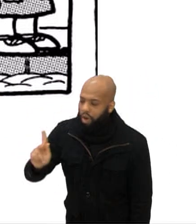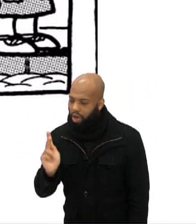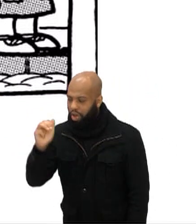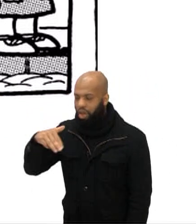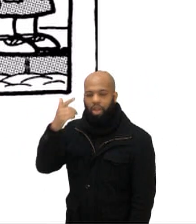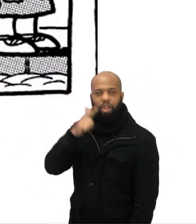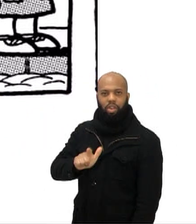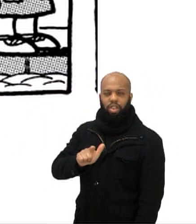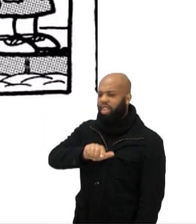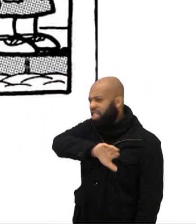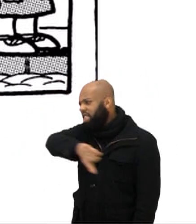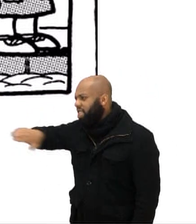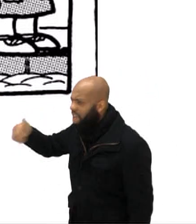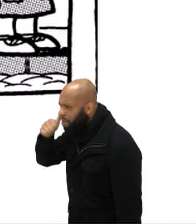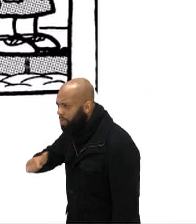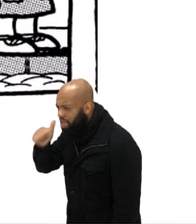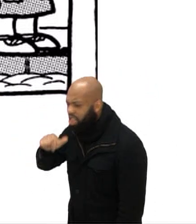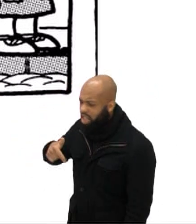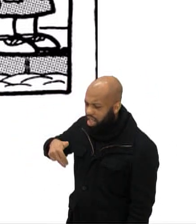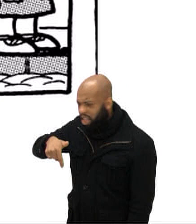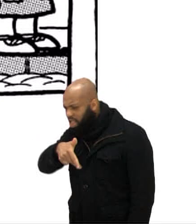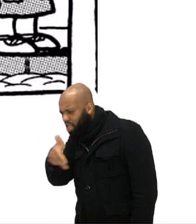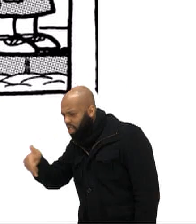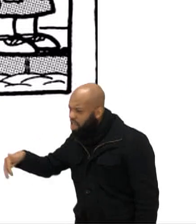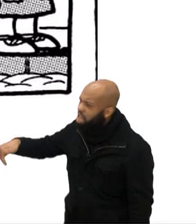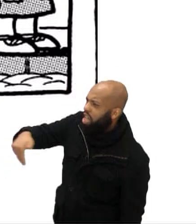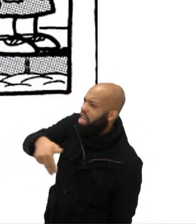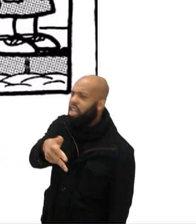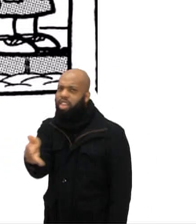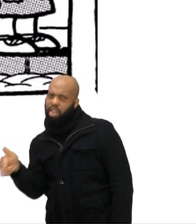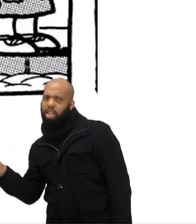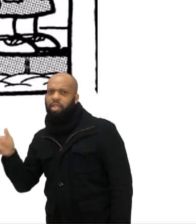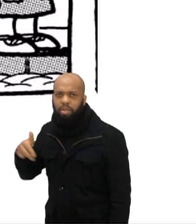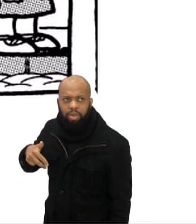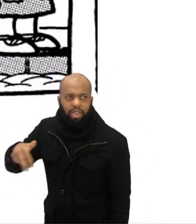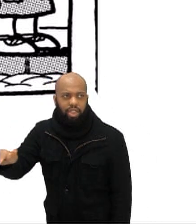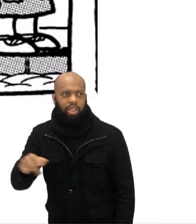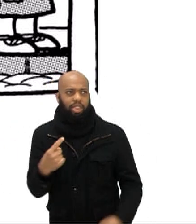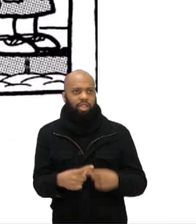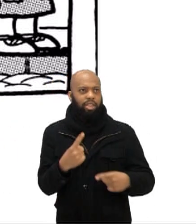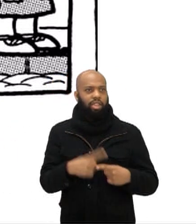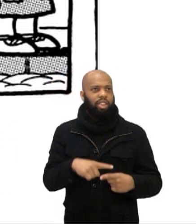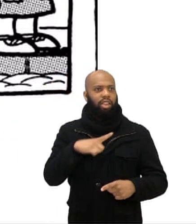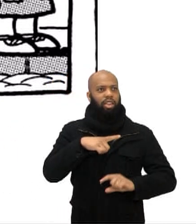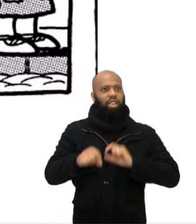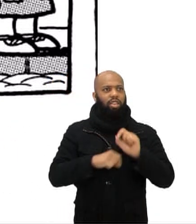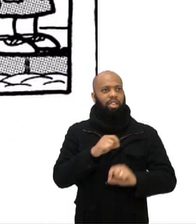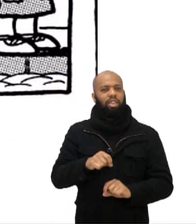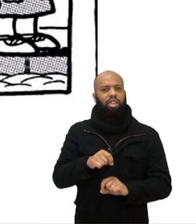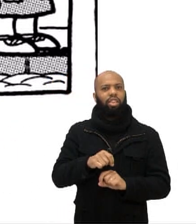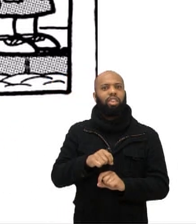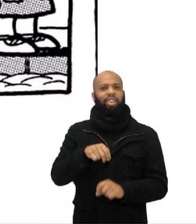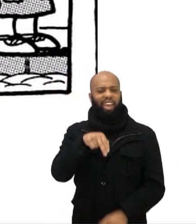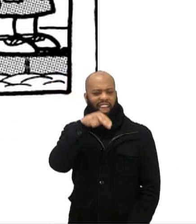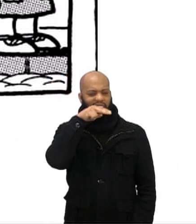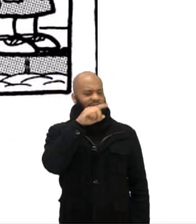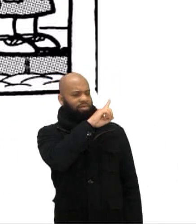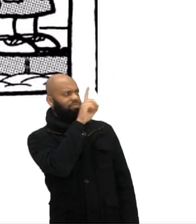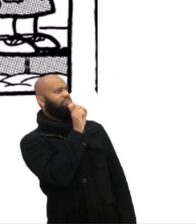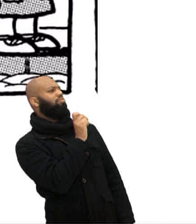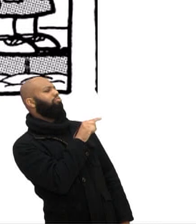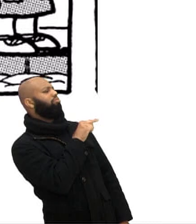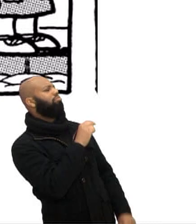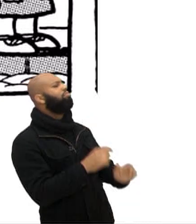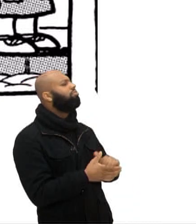assim. Saia da frente, menina. Deixa o equilibrista passar. E a Mônica tem ali um ponto de interrogação em cima da cabeça